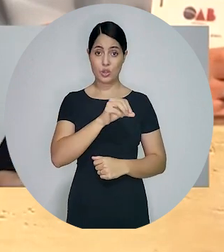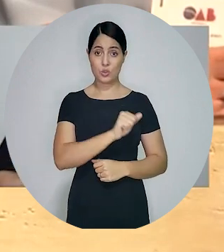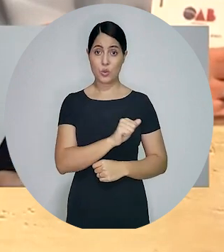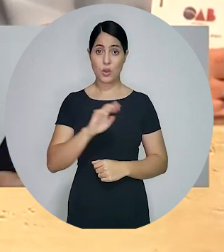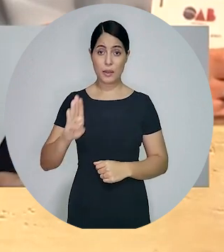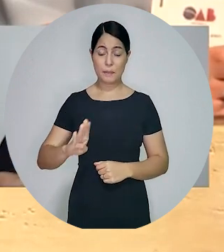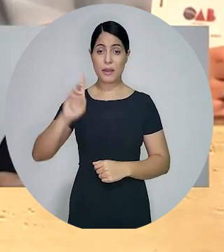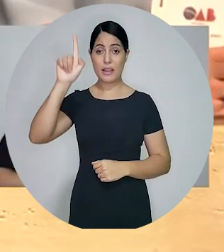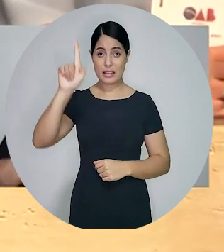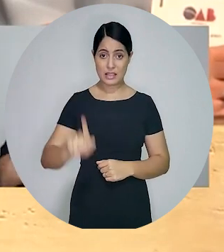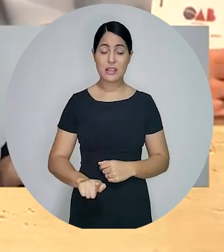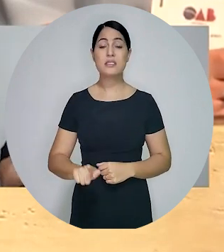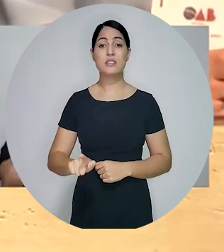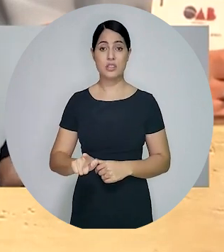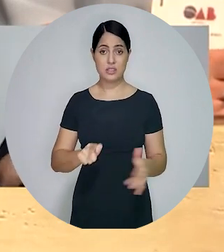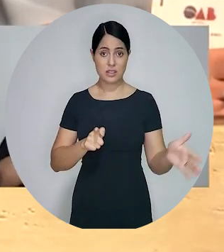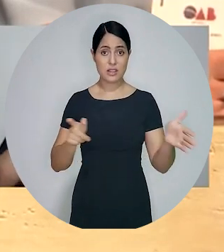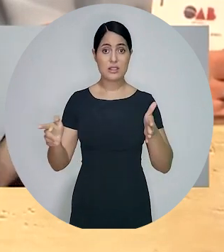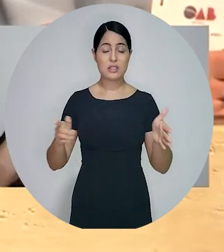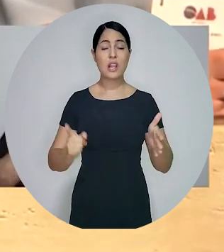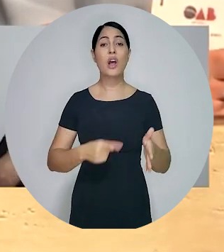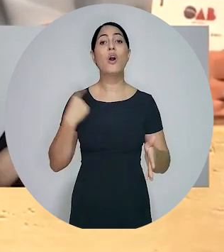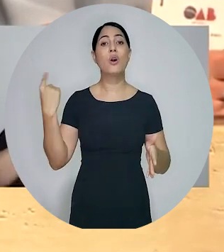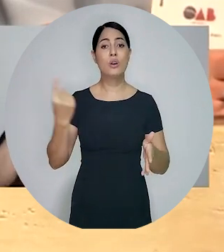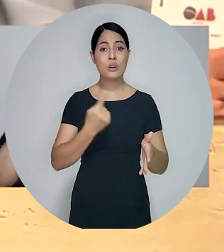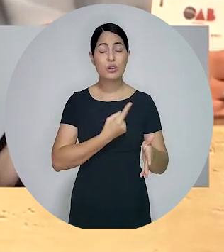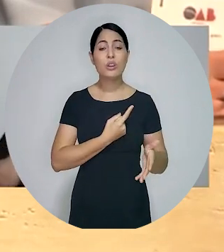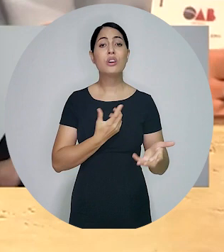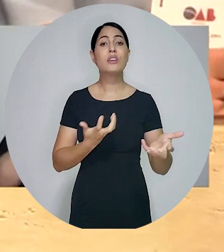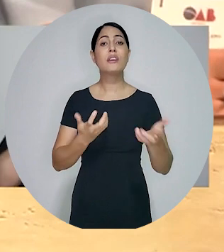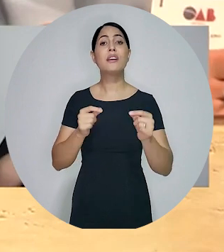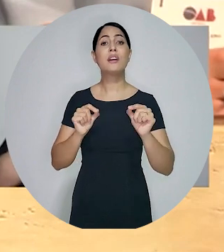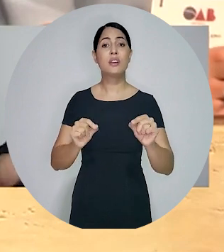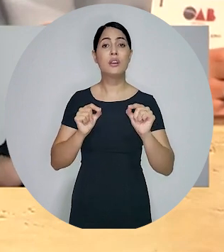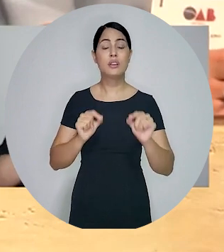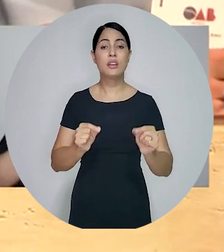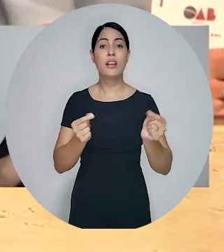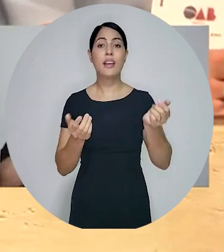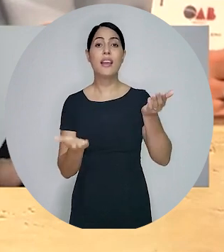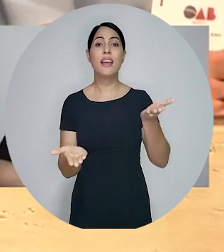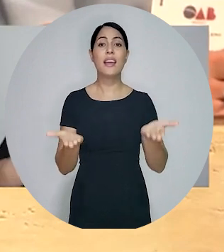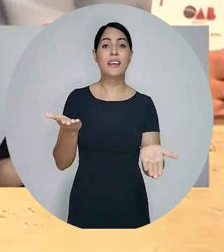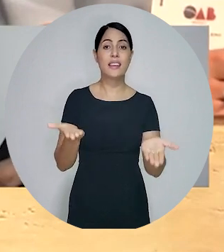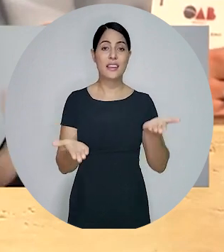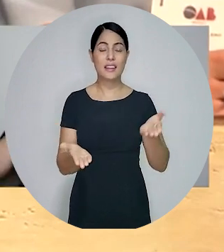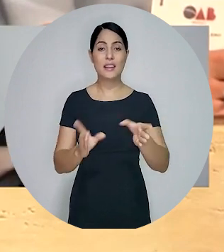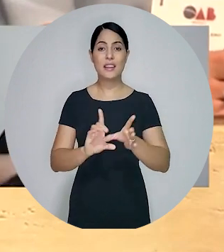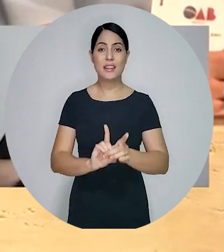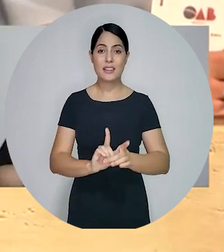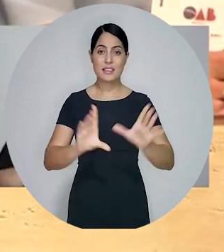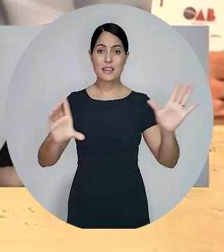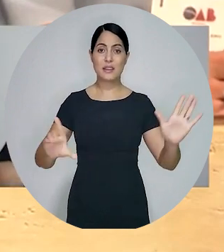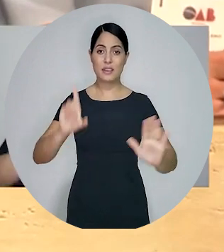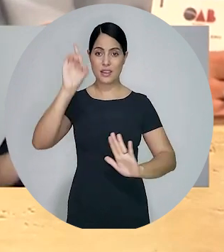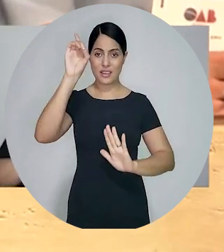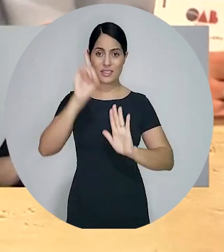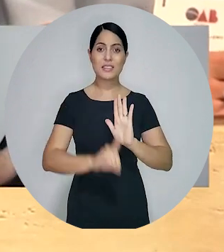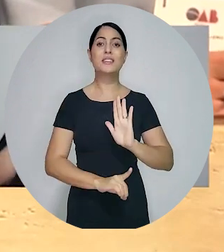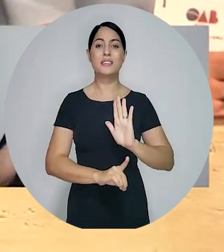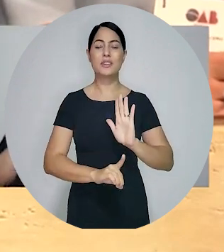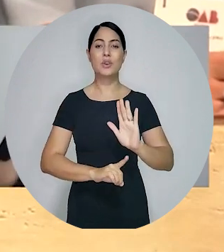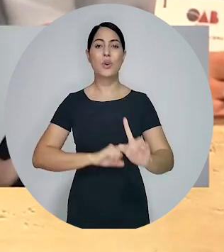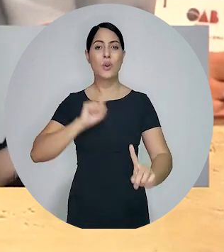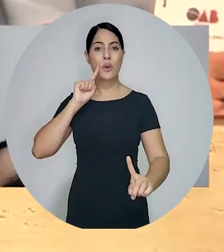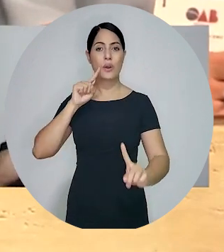gestão, pretende buscar o resgate do equilíbrio do Estado Democrático